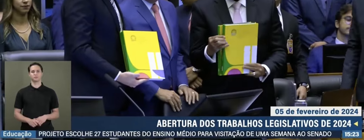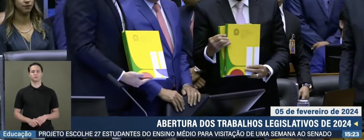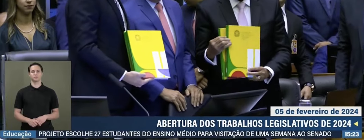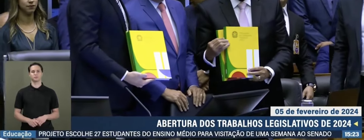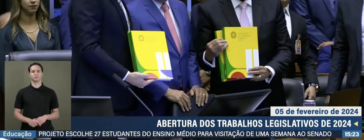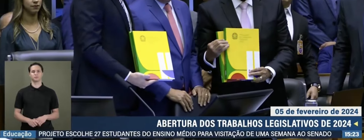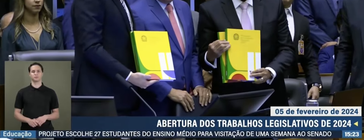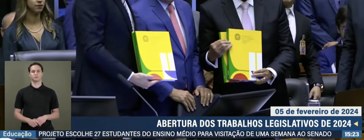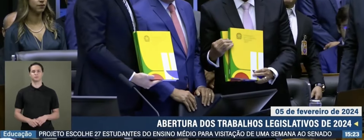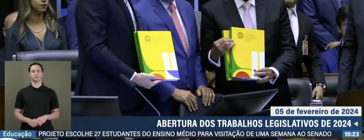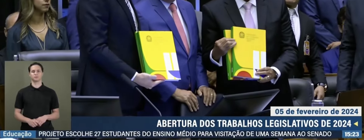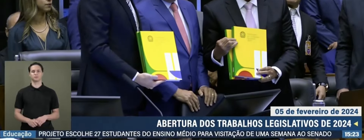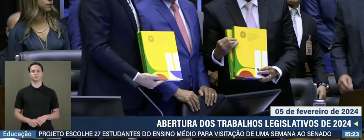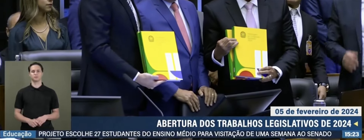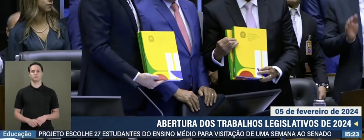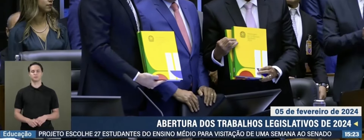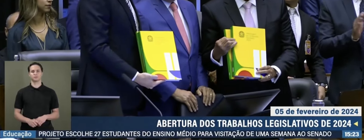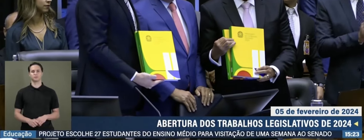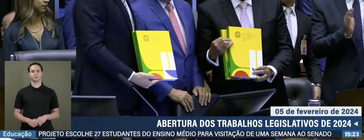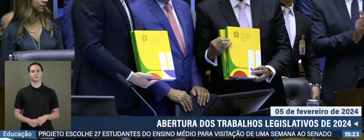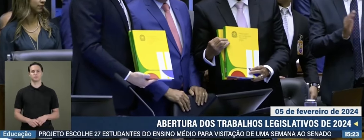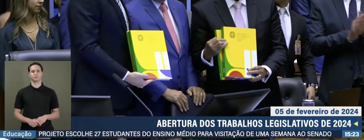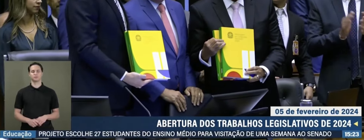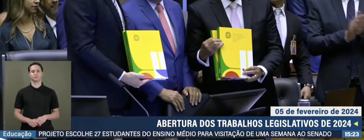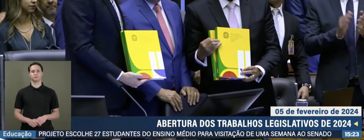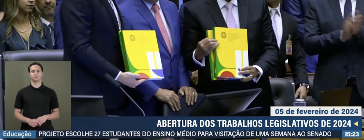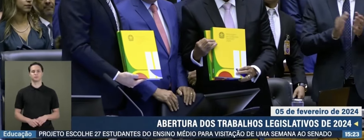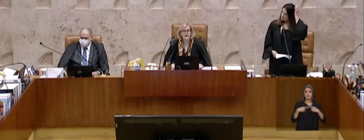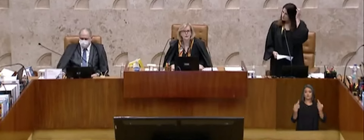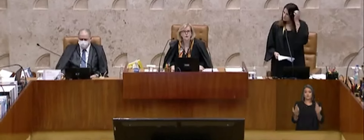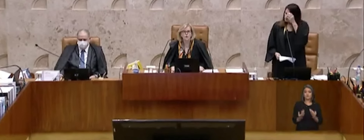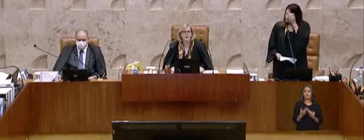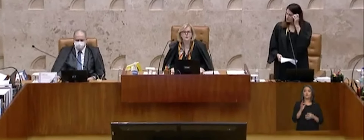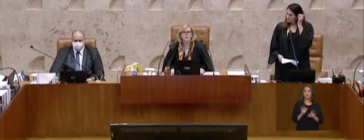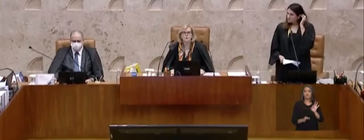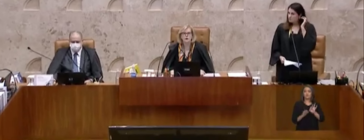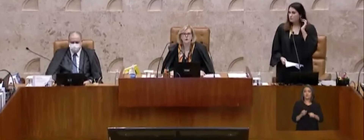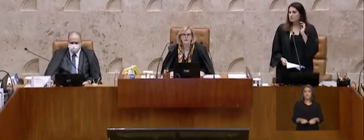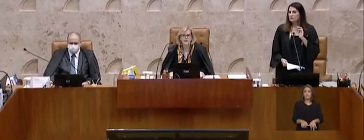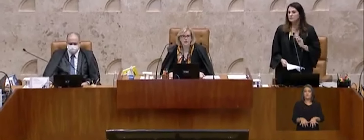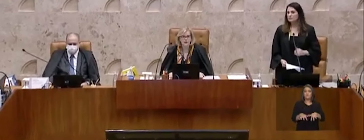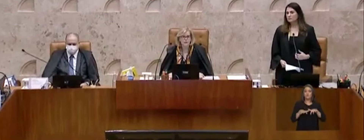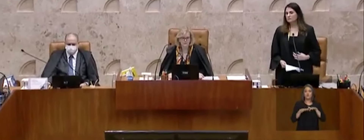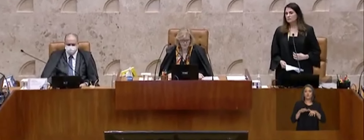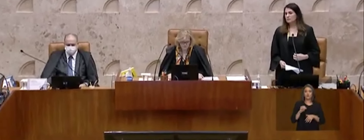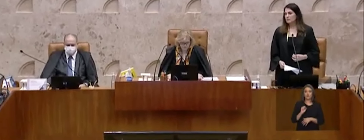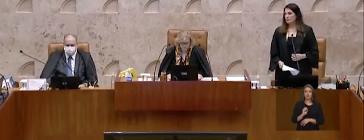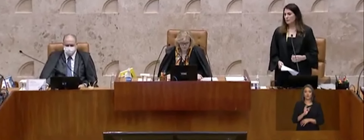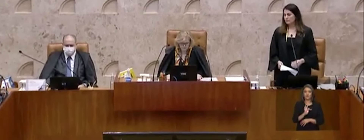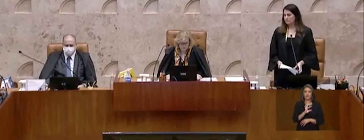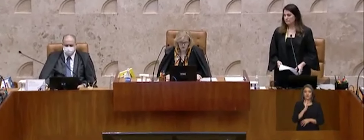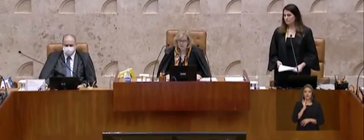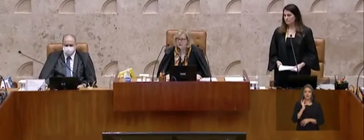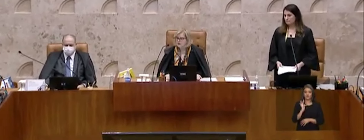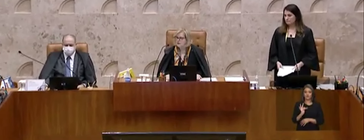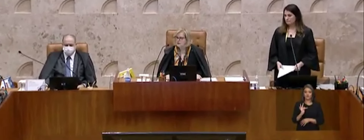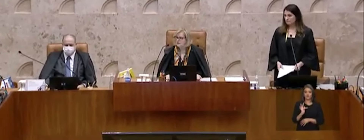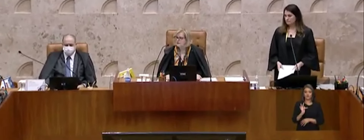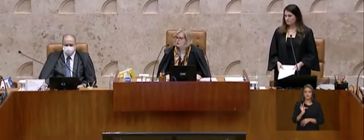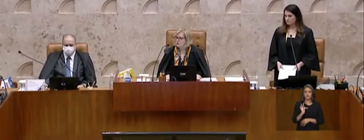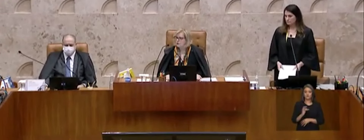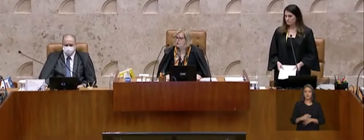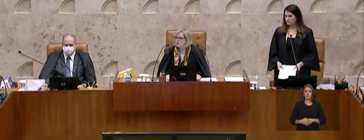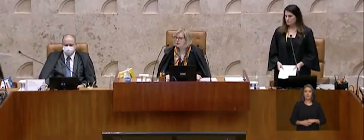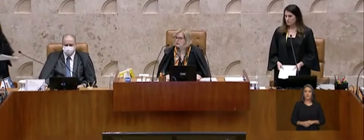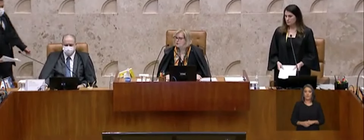fraco, ele não tinha poder na Câmara, ele foi inventando coisas, o tal orçamento secreto, as emendas e tudo